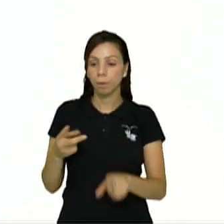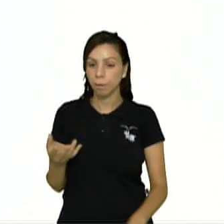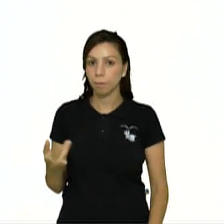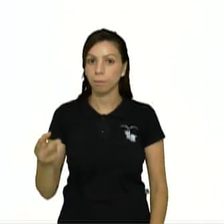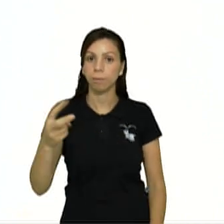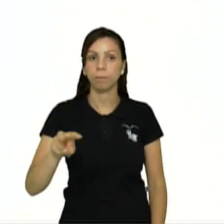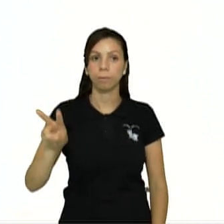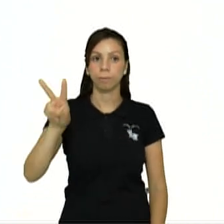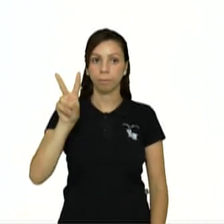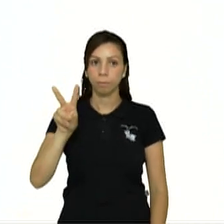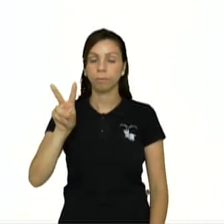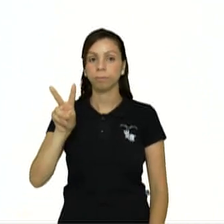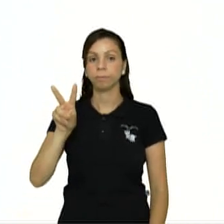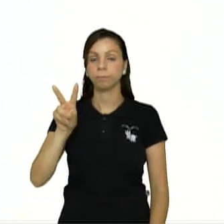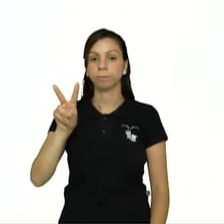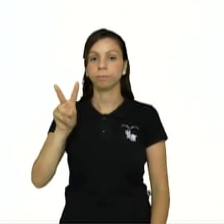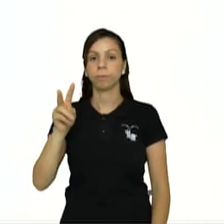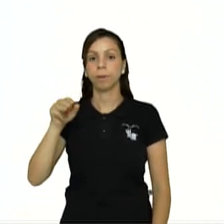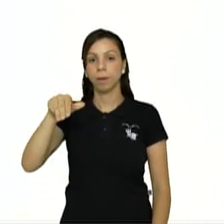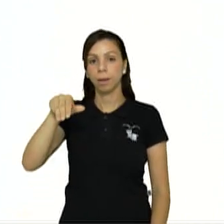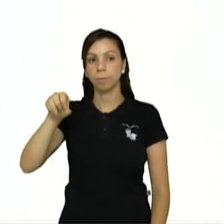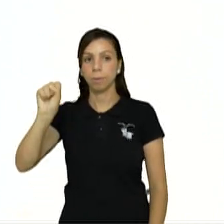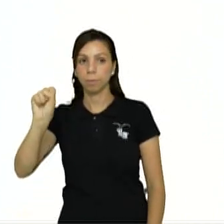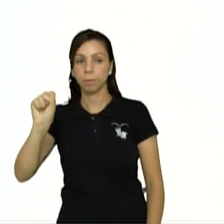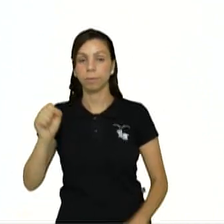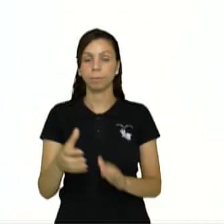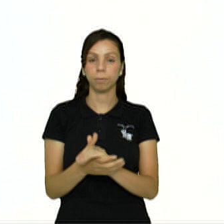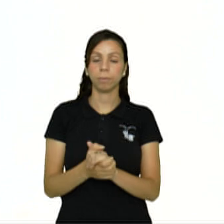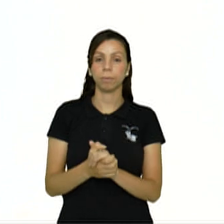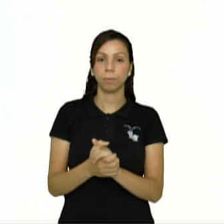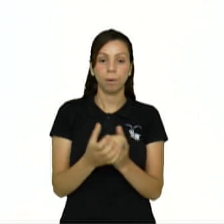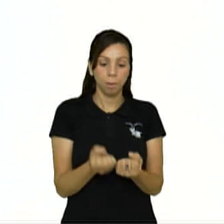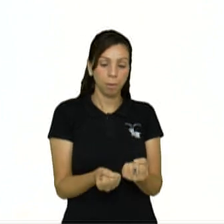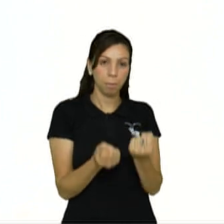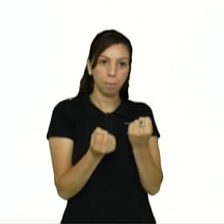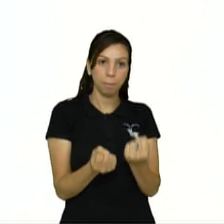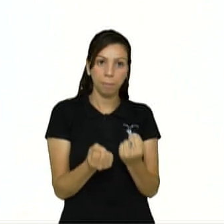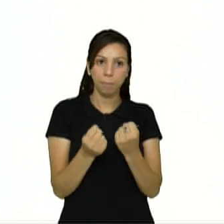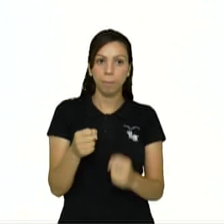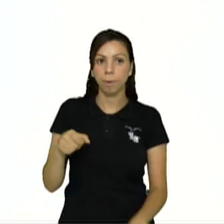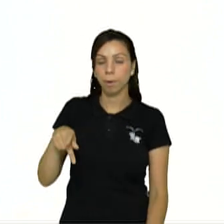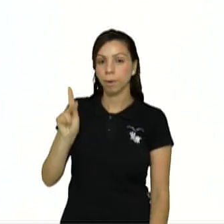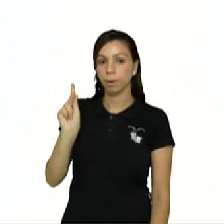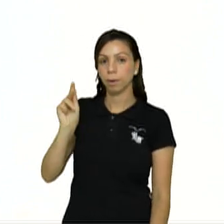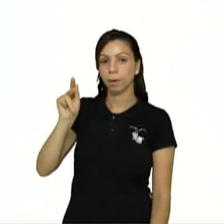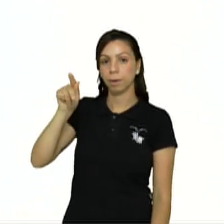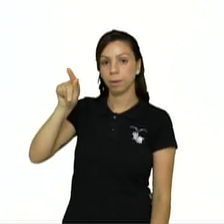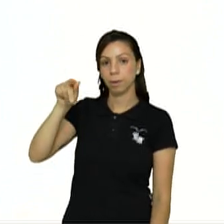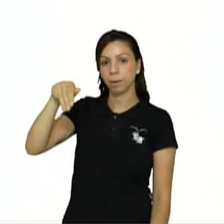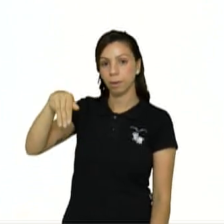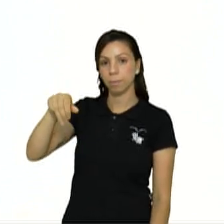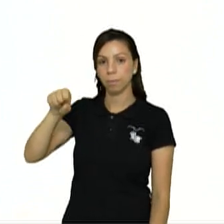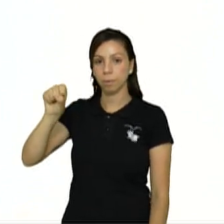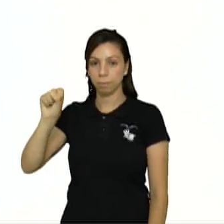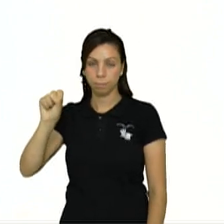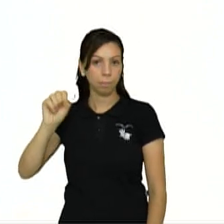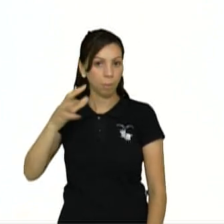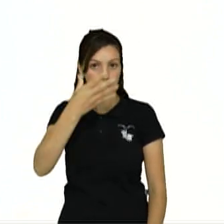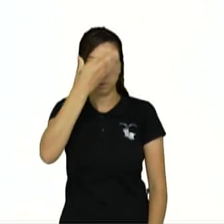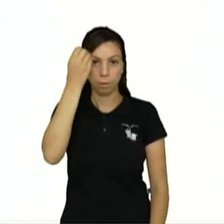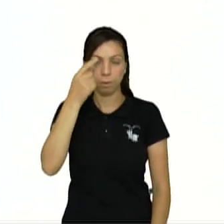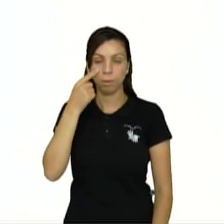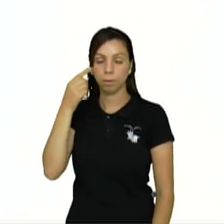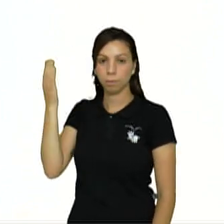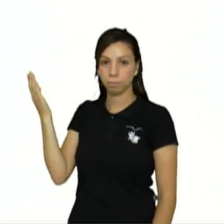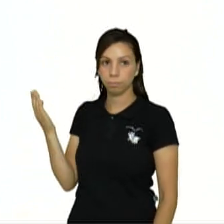por segundo, e é claro, então a unidade de quantidade de movimento vai ser quilograma vezes metro por segundo. Não esqueça